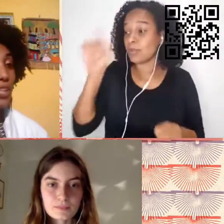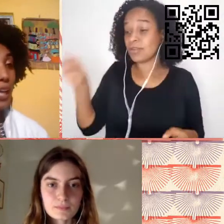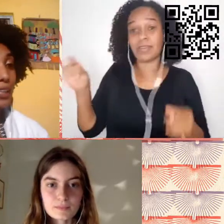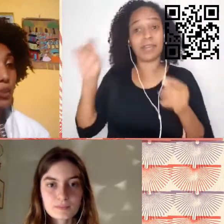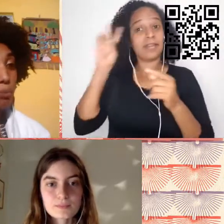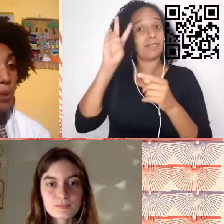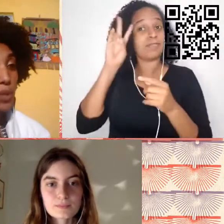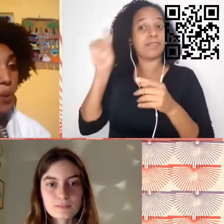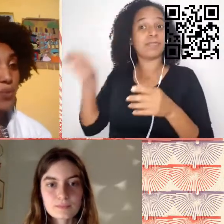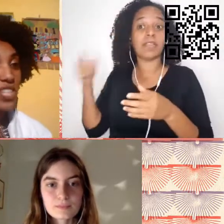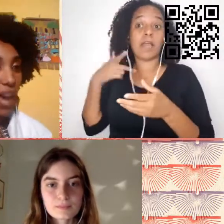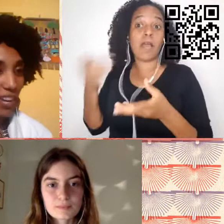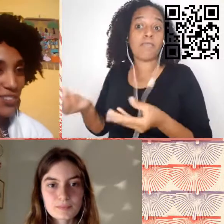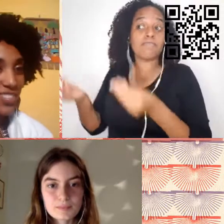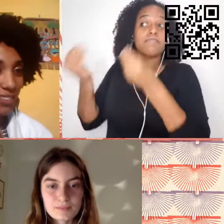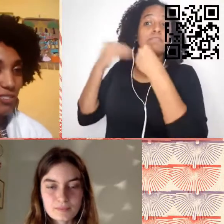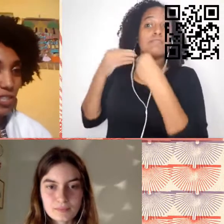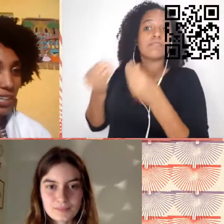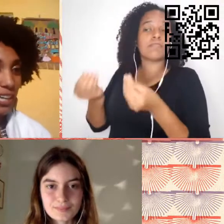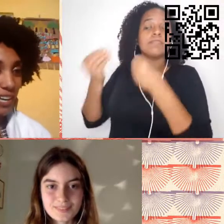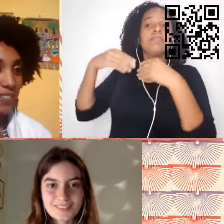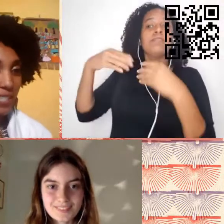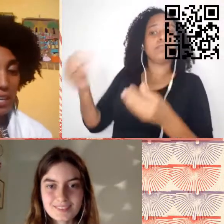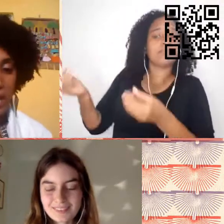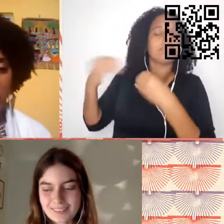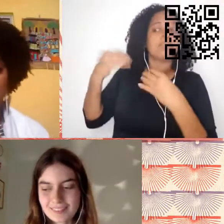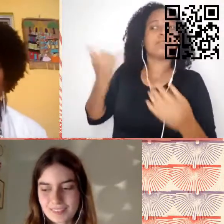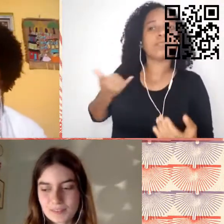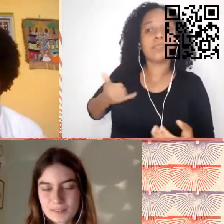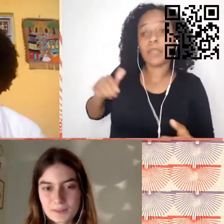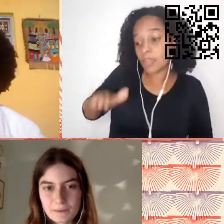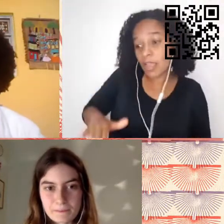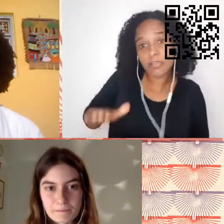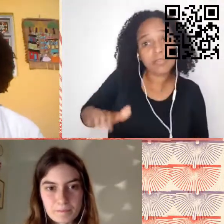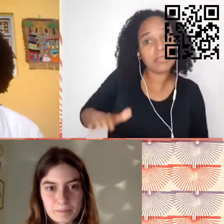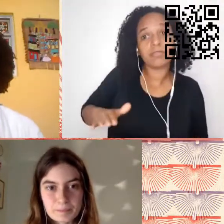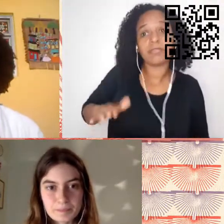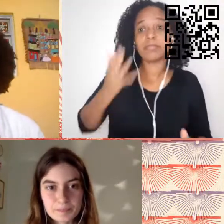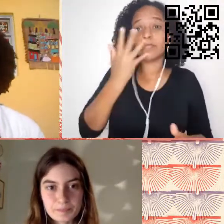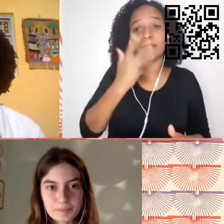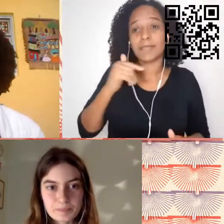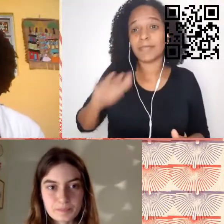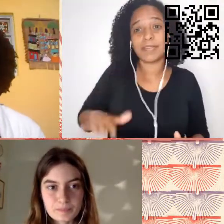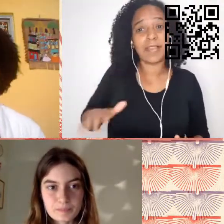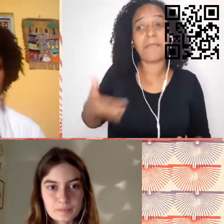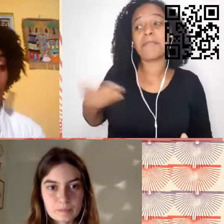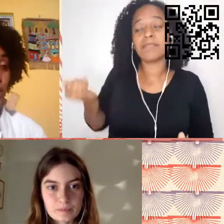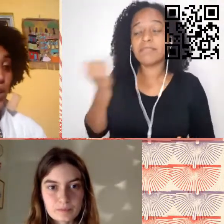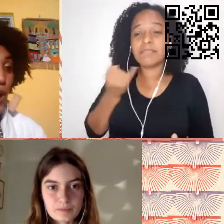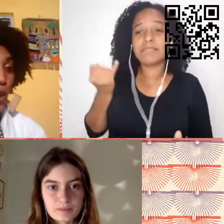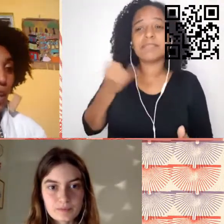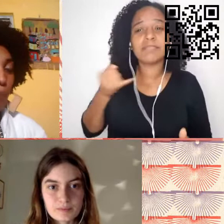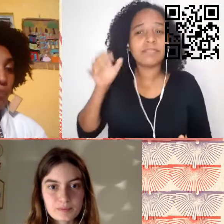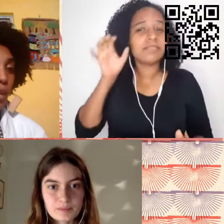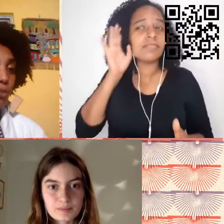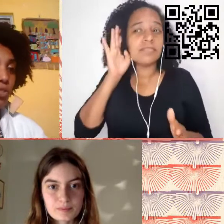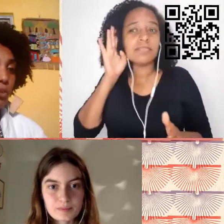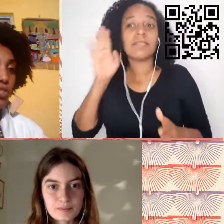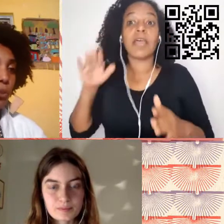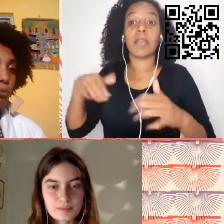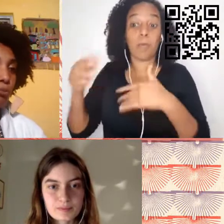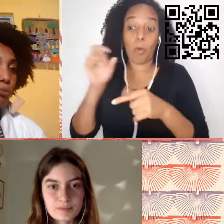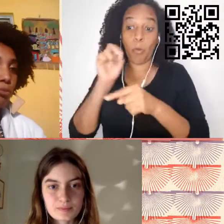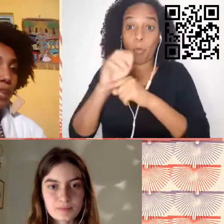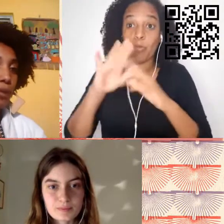sendo introjetadas no meu inconsciente de criança, né? Na minha infância. E quando eu fui para a escola,